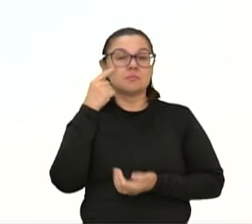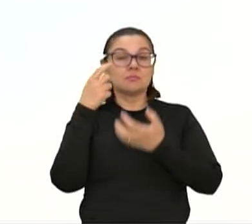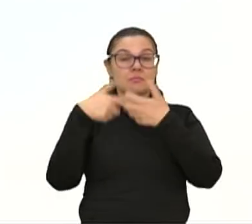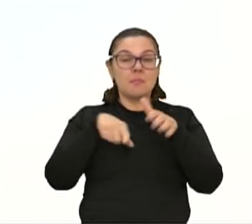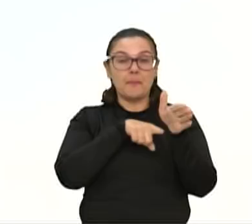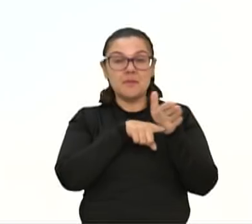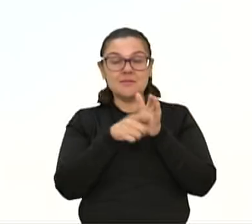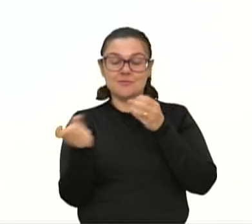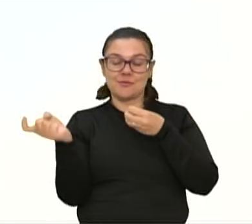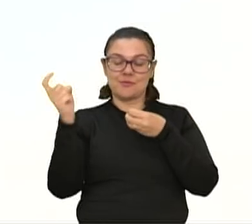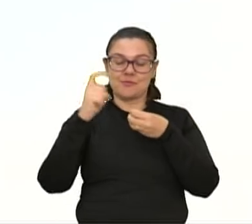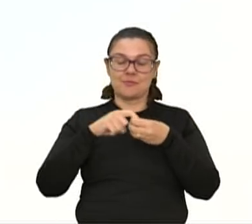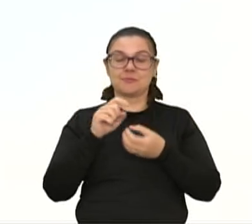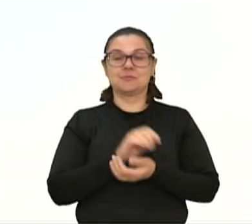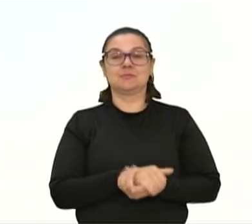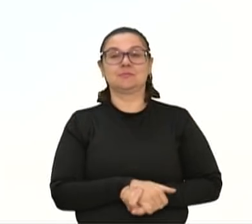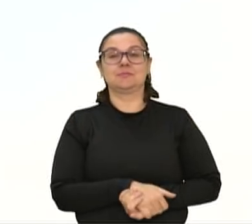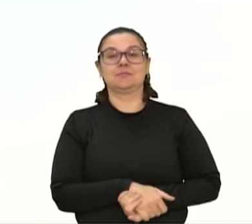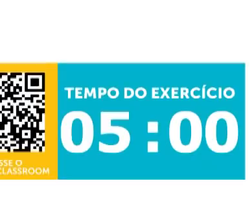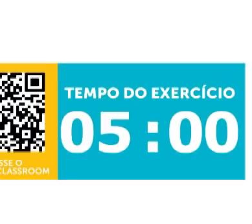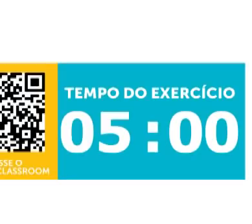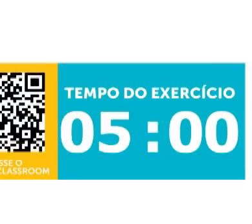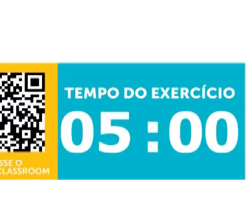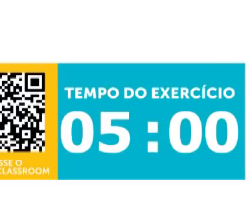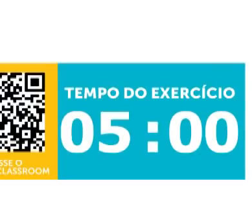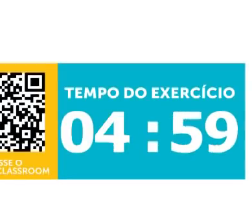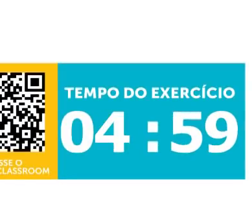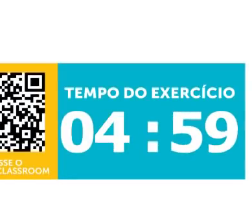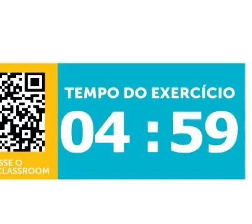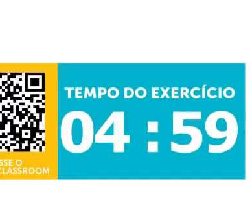Pesquisa um pouquinho e já retornamos.